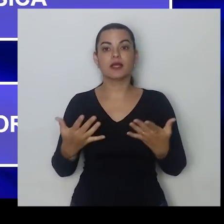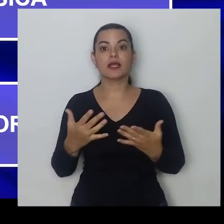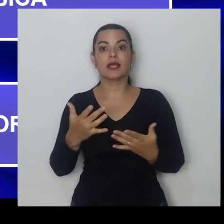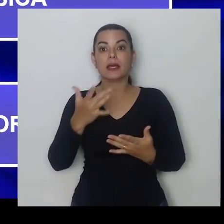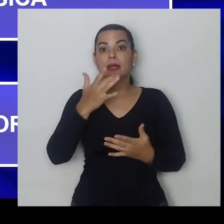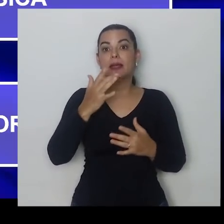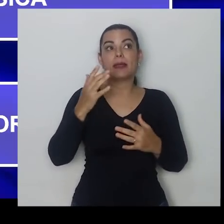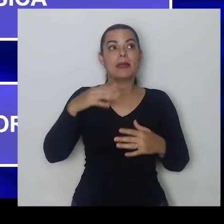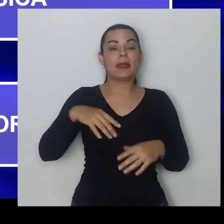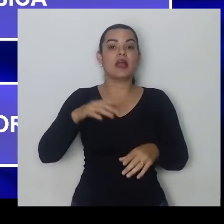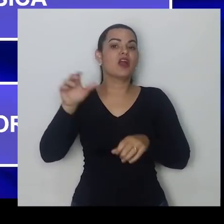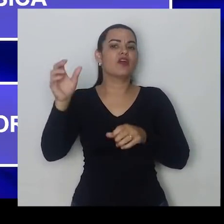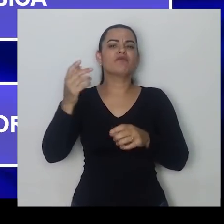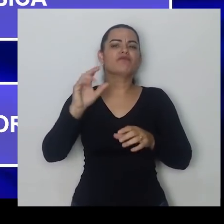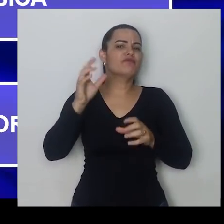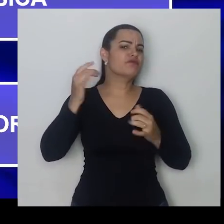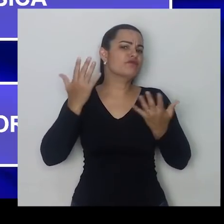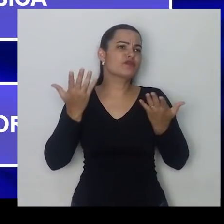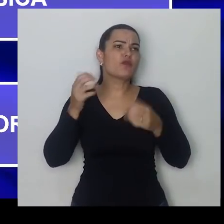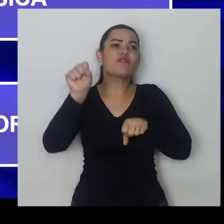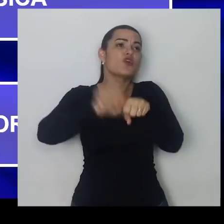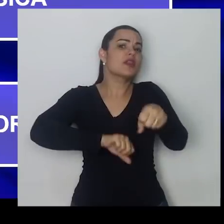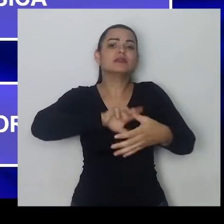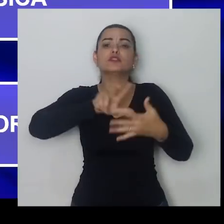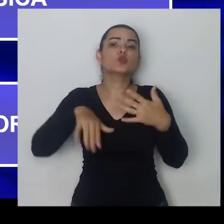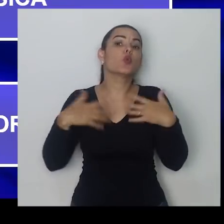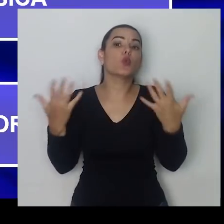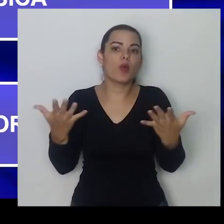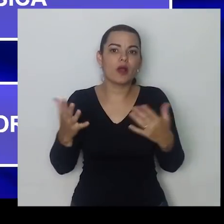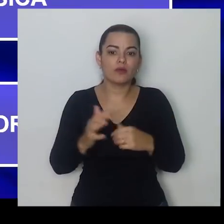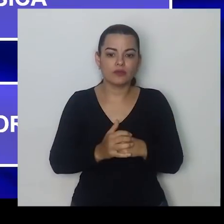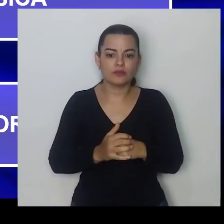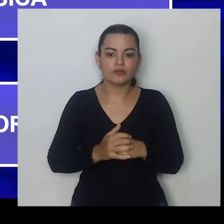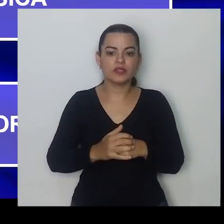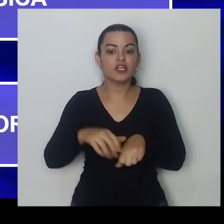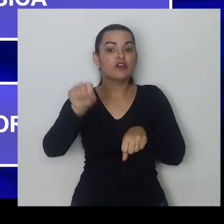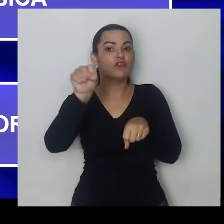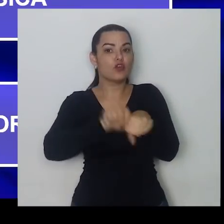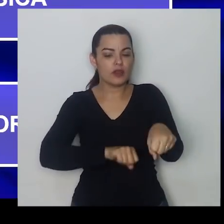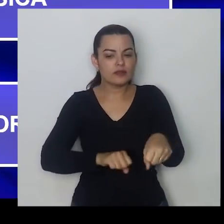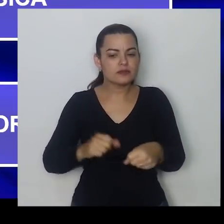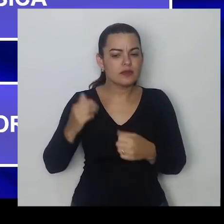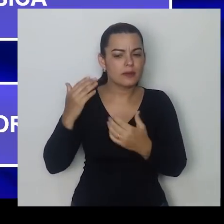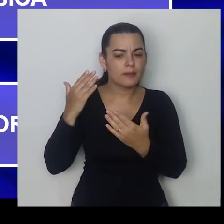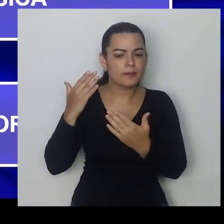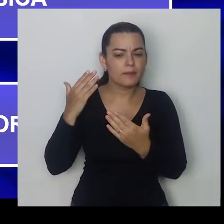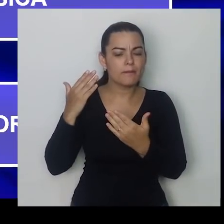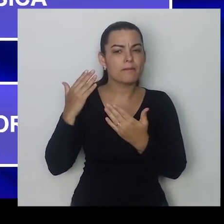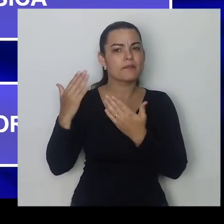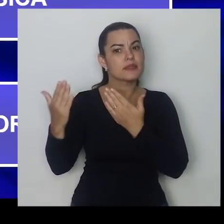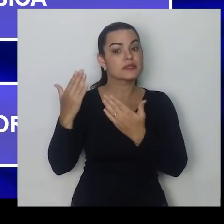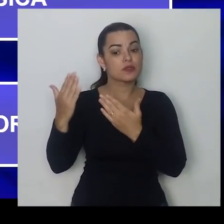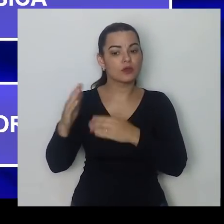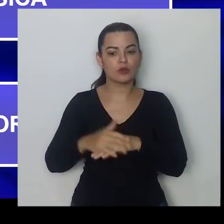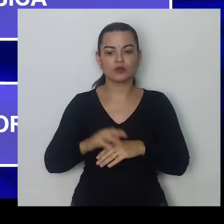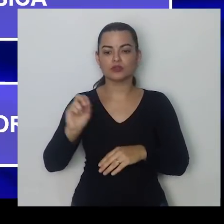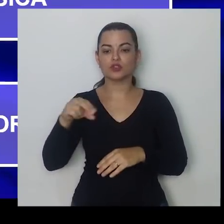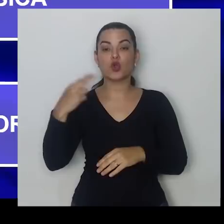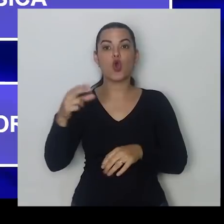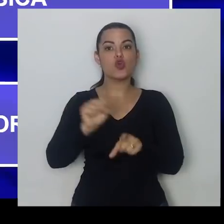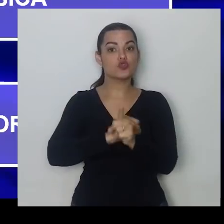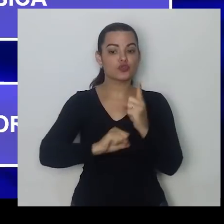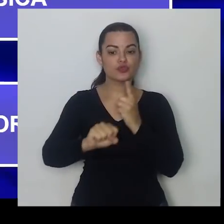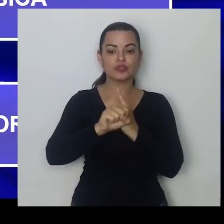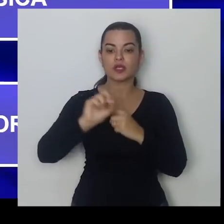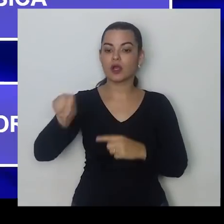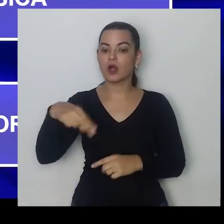Quando alguém fala que você é uma coisa que você não é, esse é um tipo de violência, ou quando